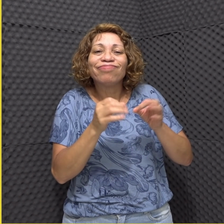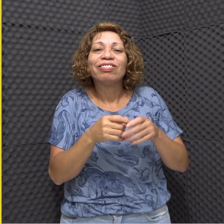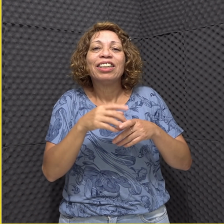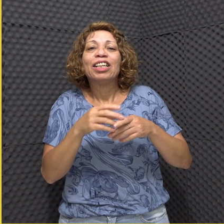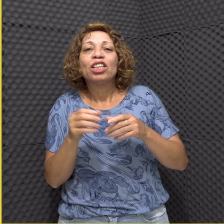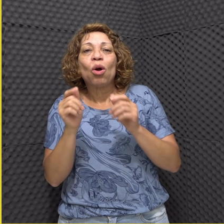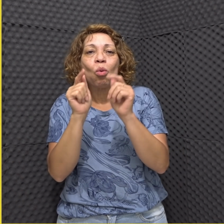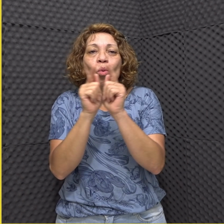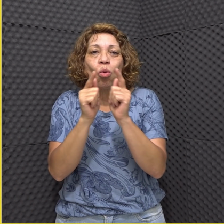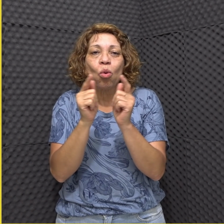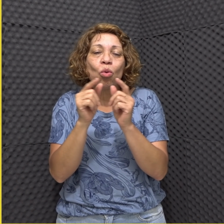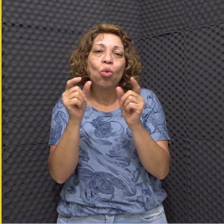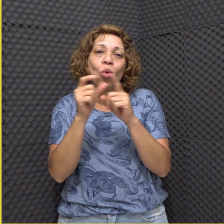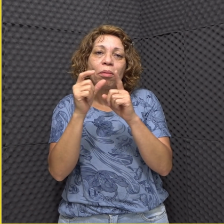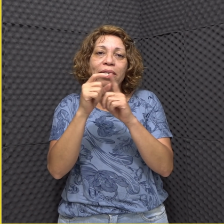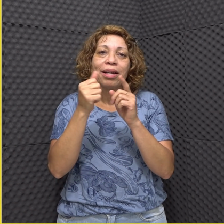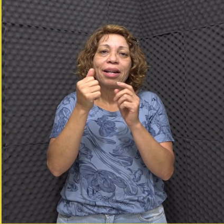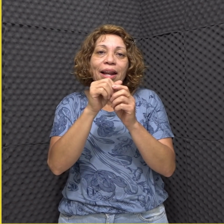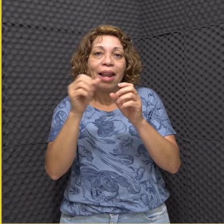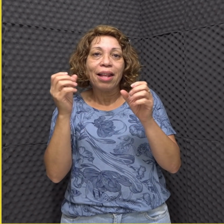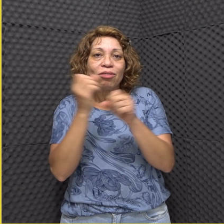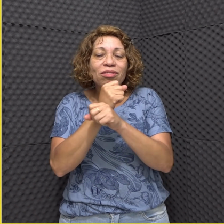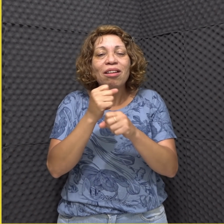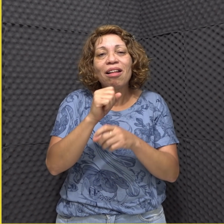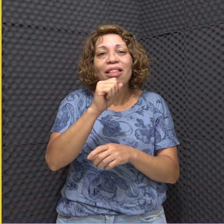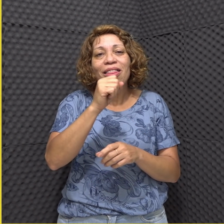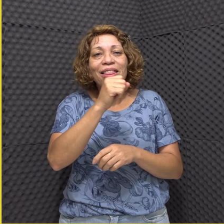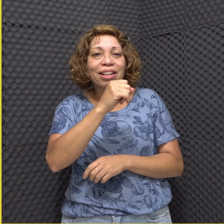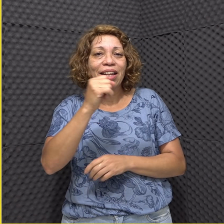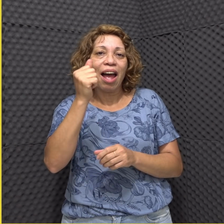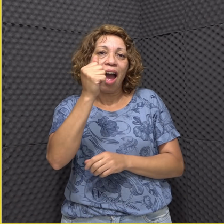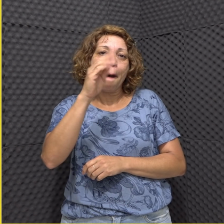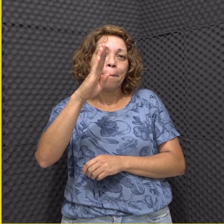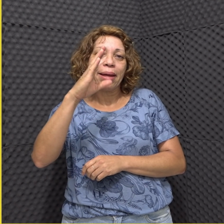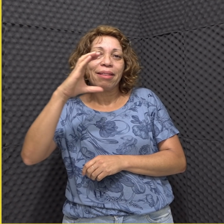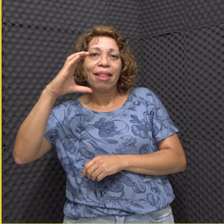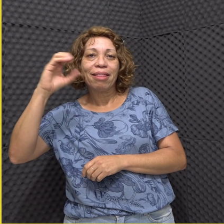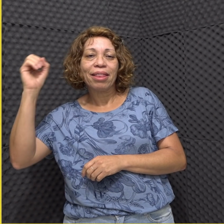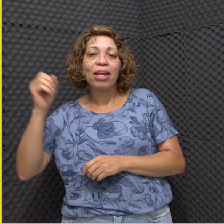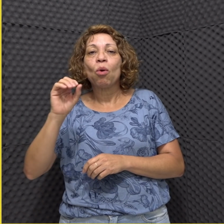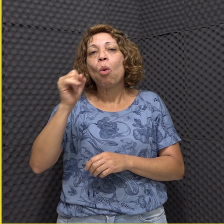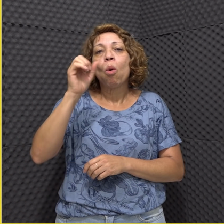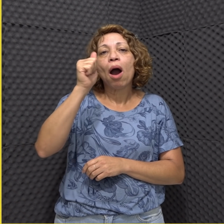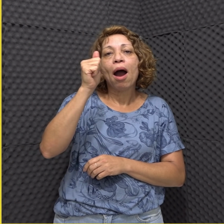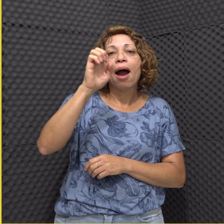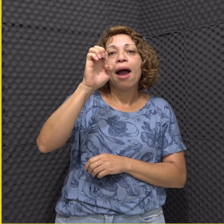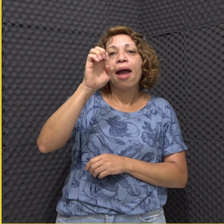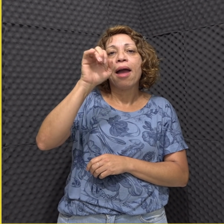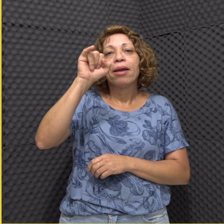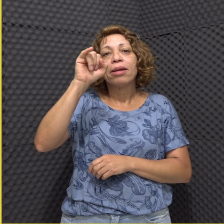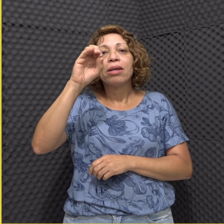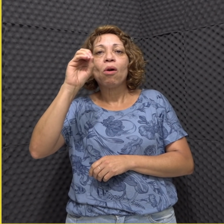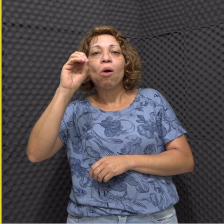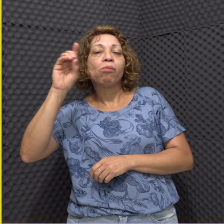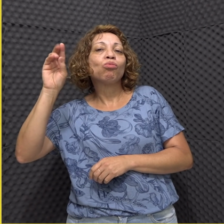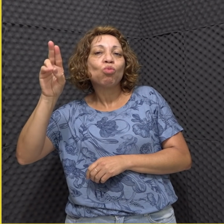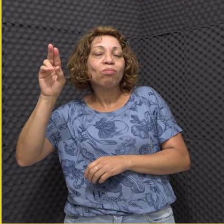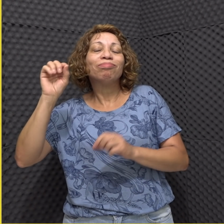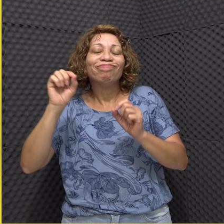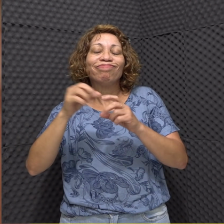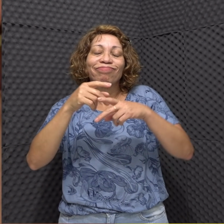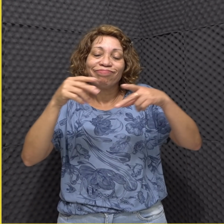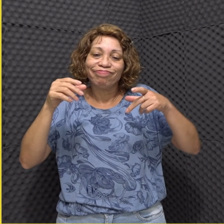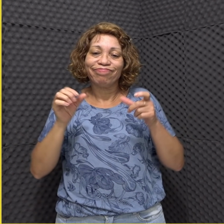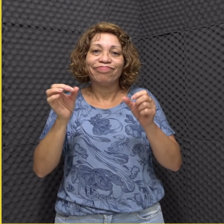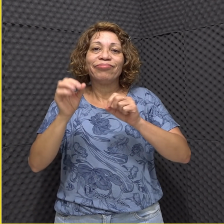números naturais, o conjunto de letras que representam as vogais e assim por diante. E por último, eu quero que você saiba o que é